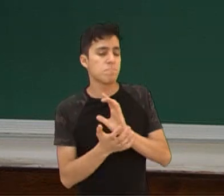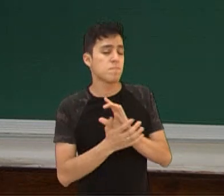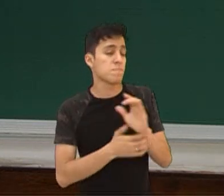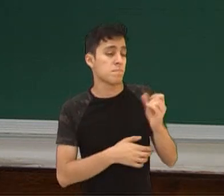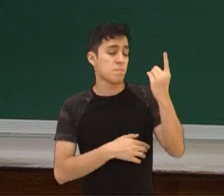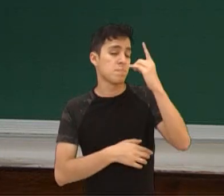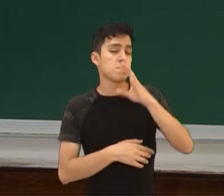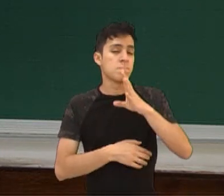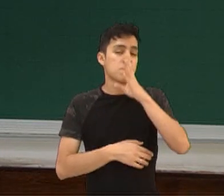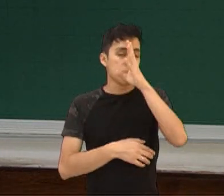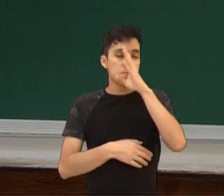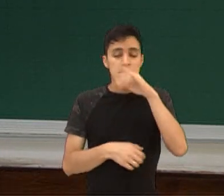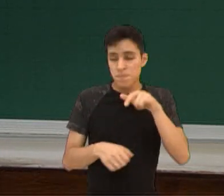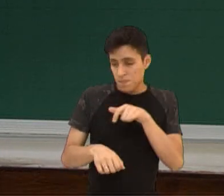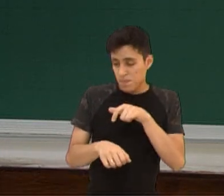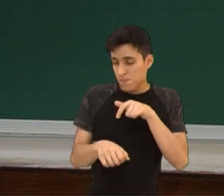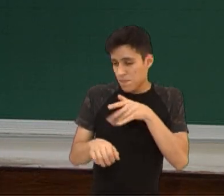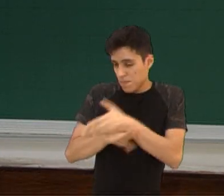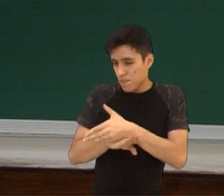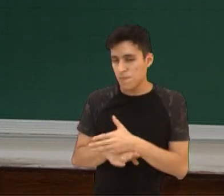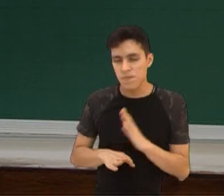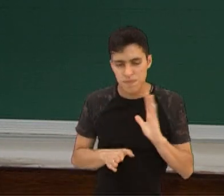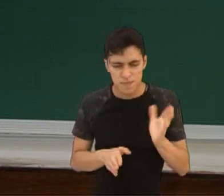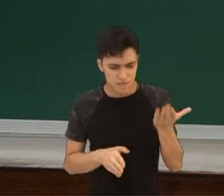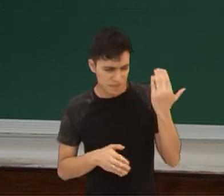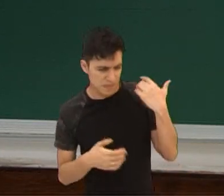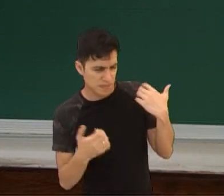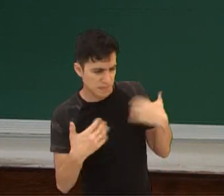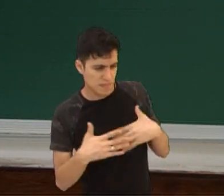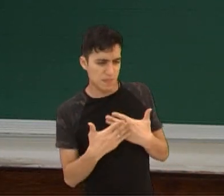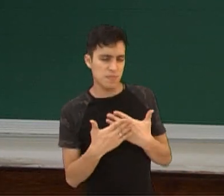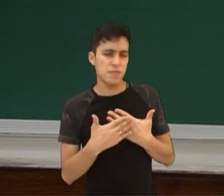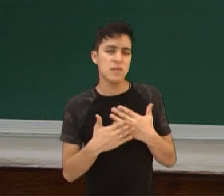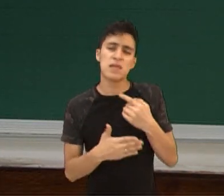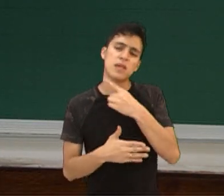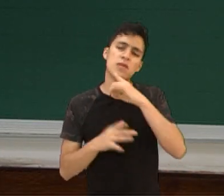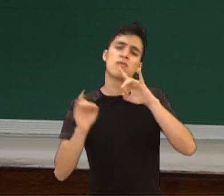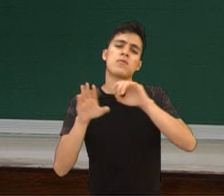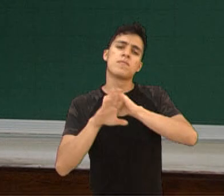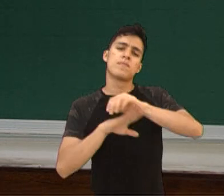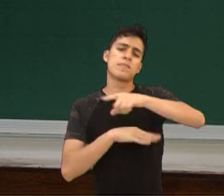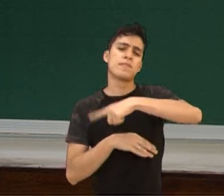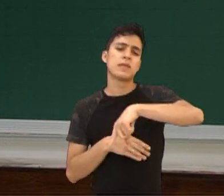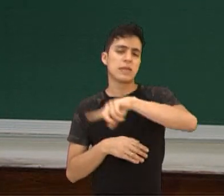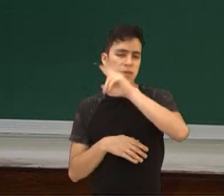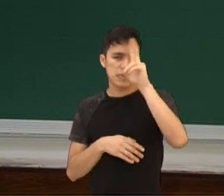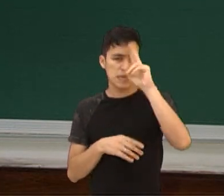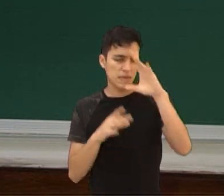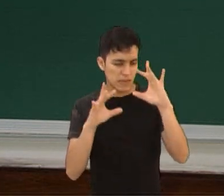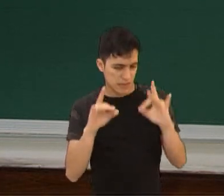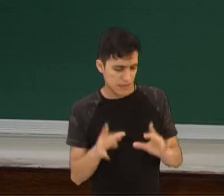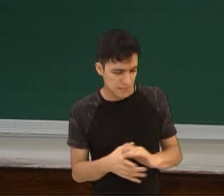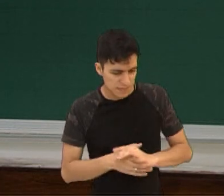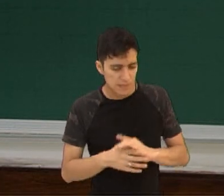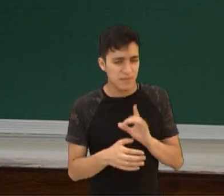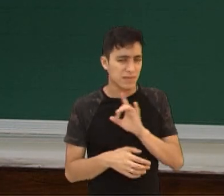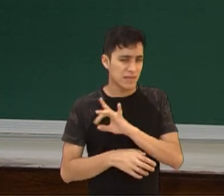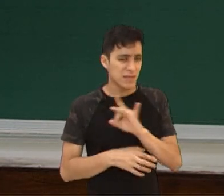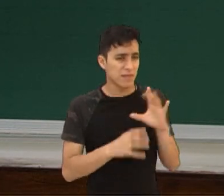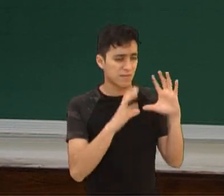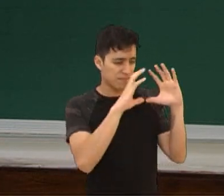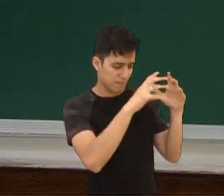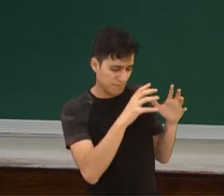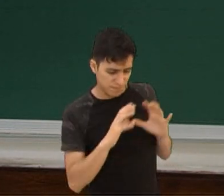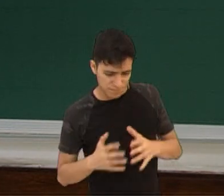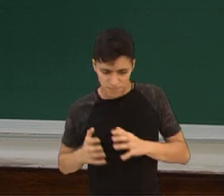A gente teve uma aula bem bacana falando sobre isso. Eu trouxe aqui só para relembrar alguns detalhes, tá? Então, de cada bioma, eu trouxe um exemplo de